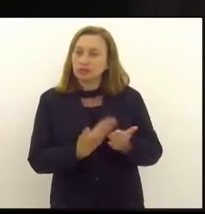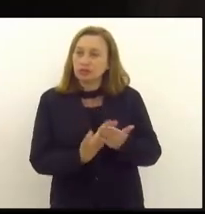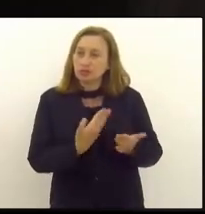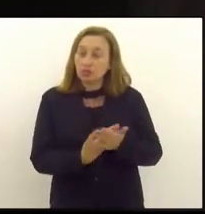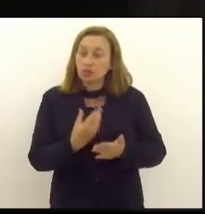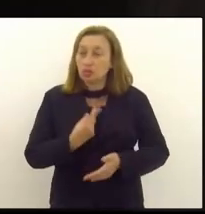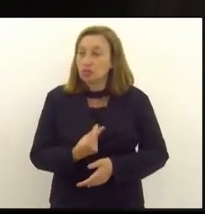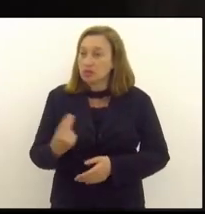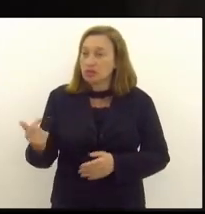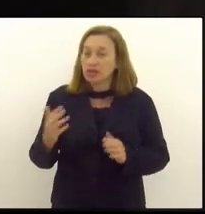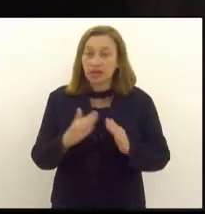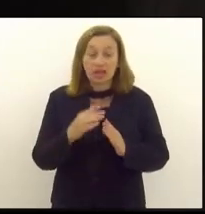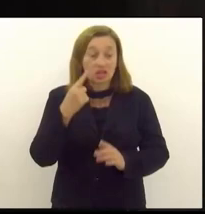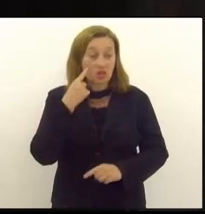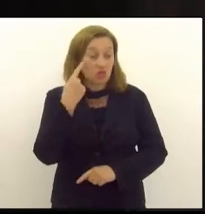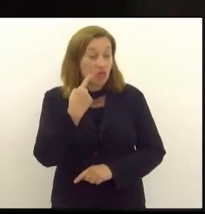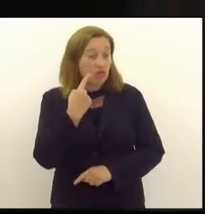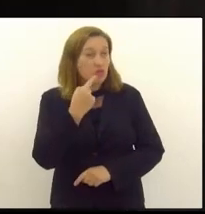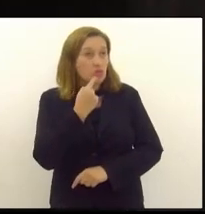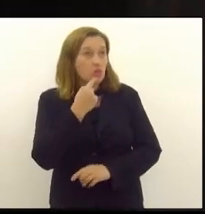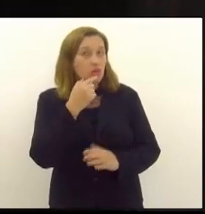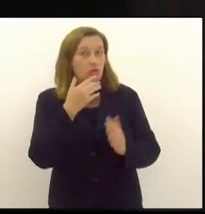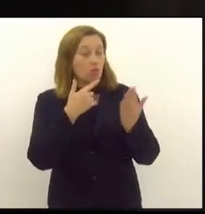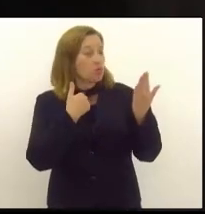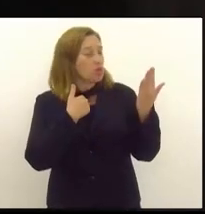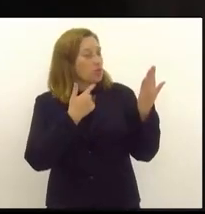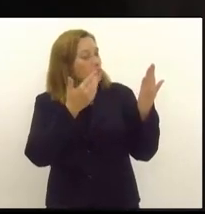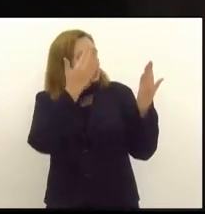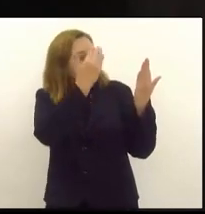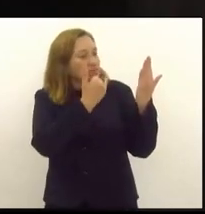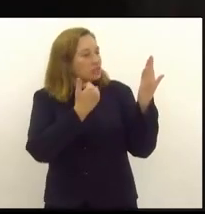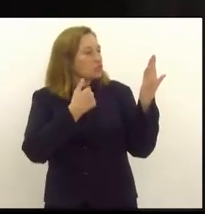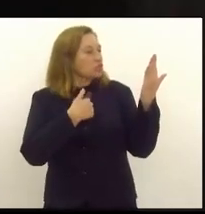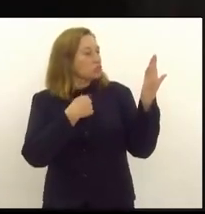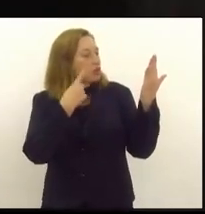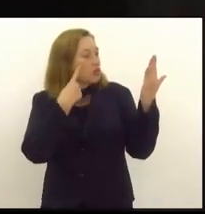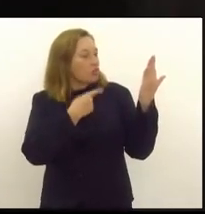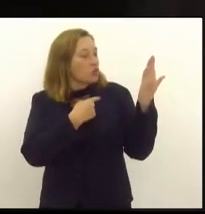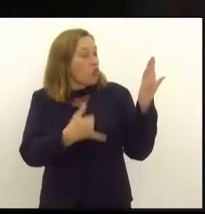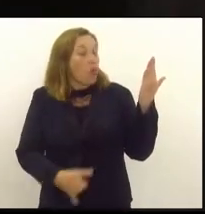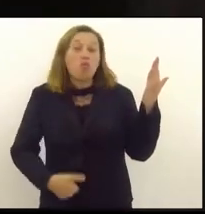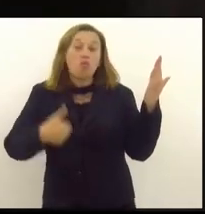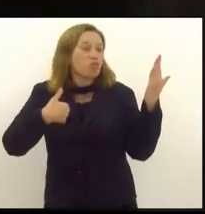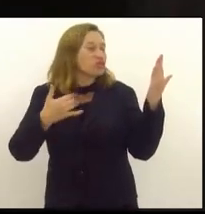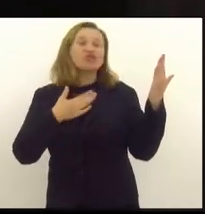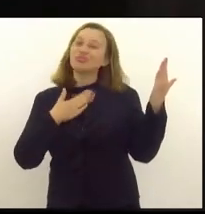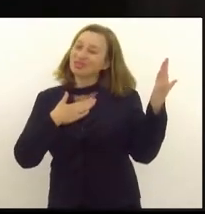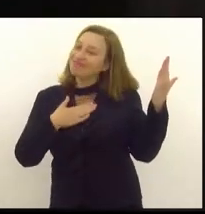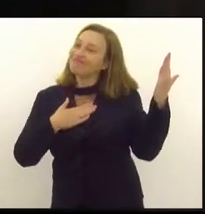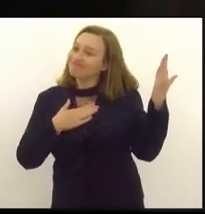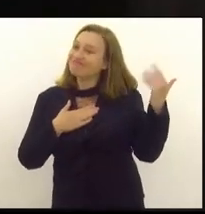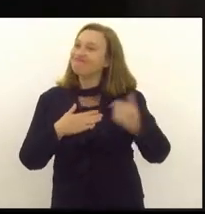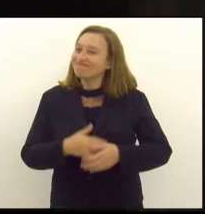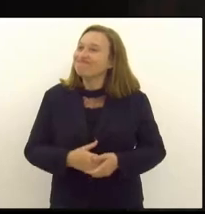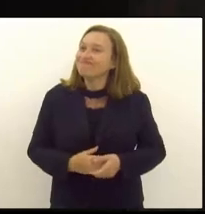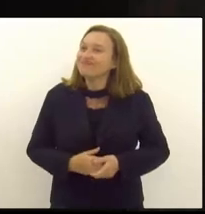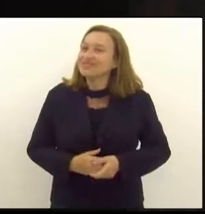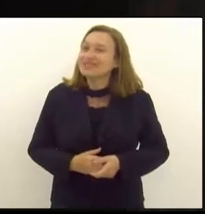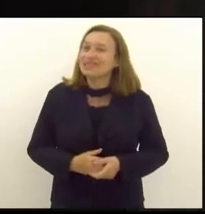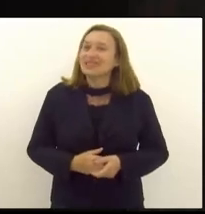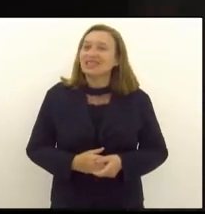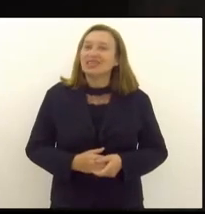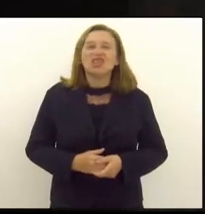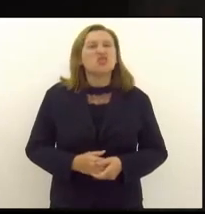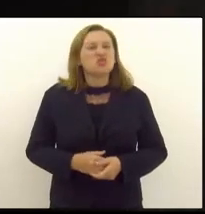eu olho para o espelho, né, aí eu me vejo, eu tenho orgulho de mim do caramba, sabe? Puxa vida, mas eu tenho orgulho de mim, olha para mim e fala, poxa,